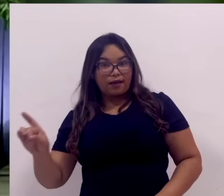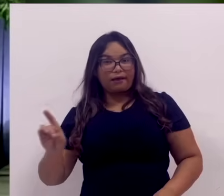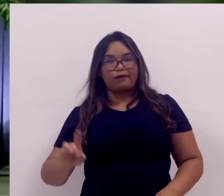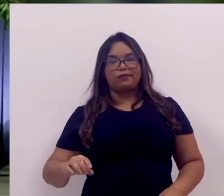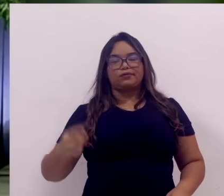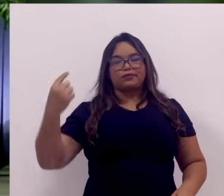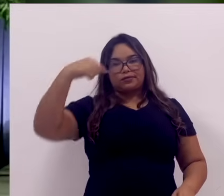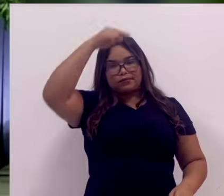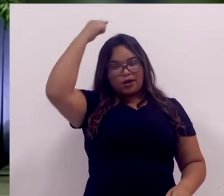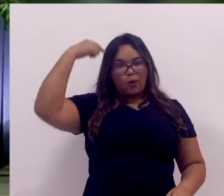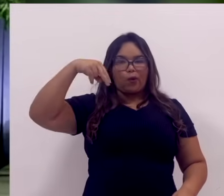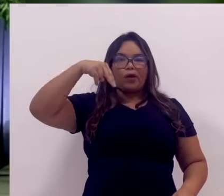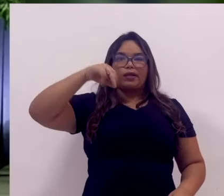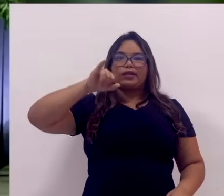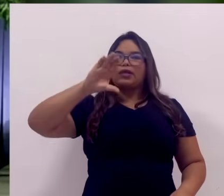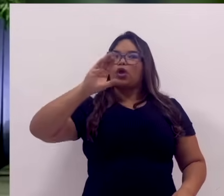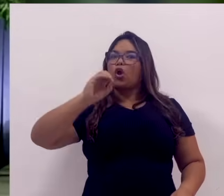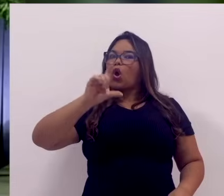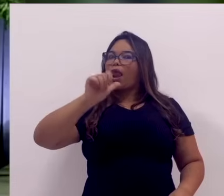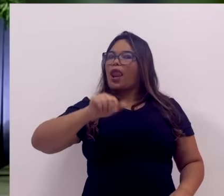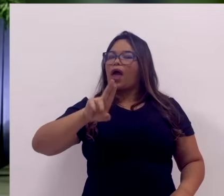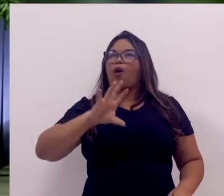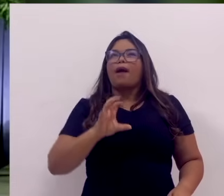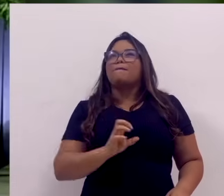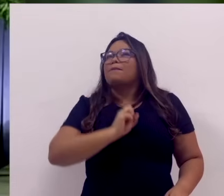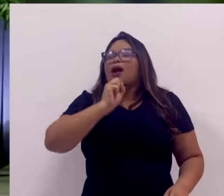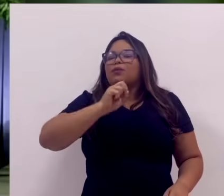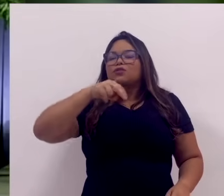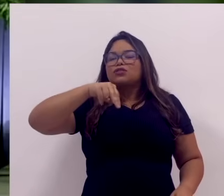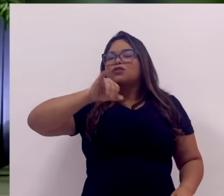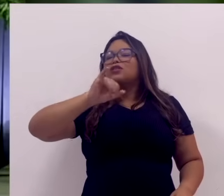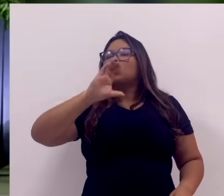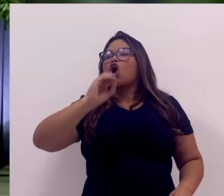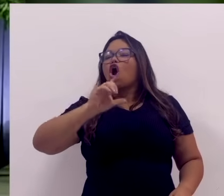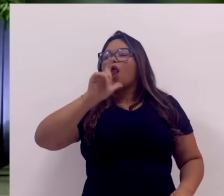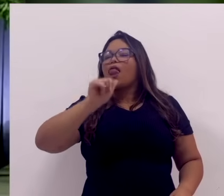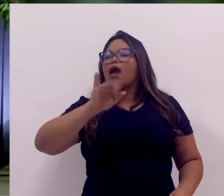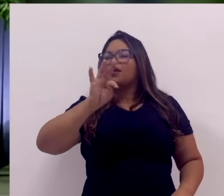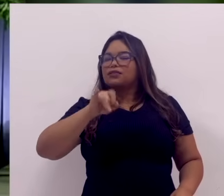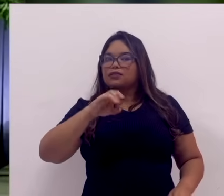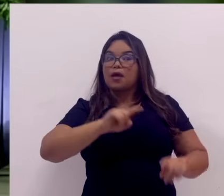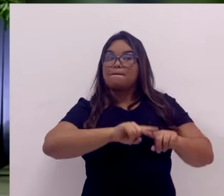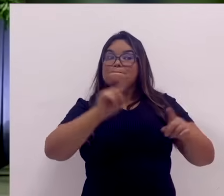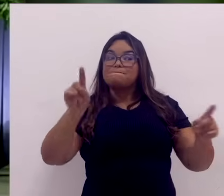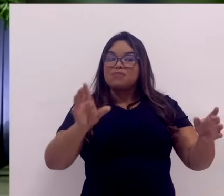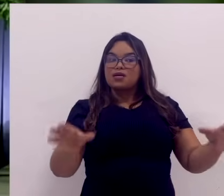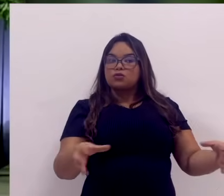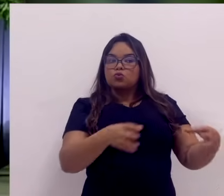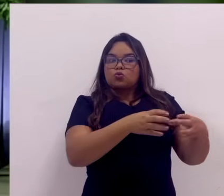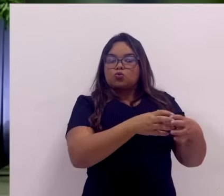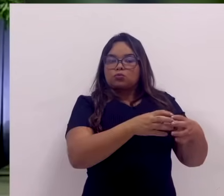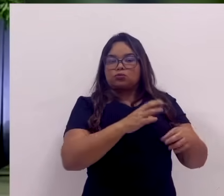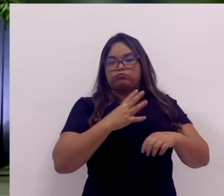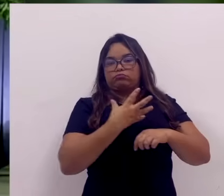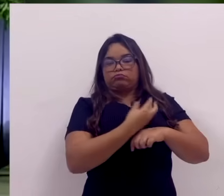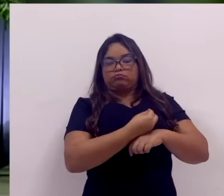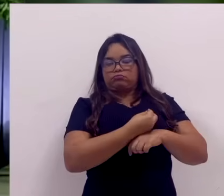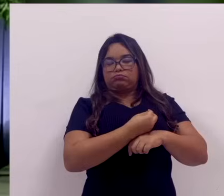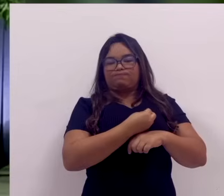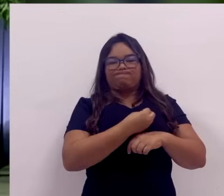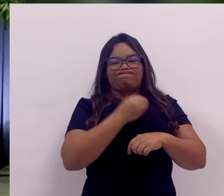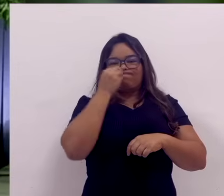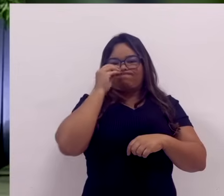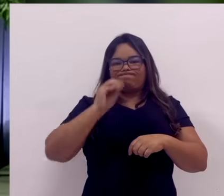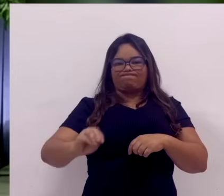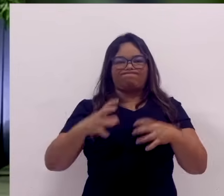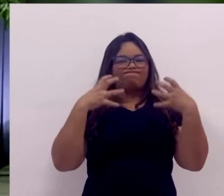Nicolau. E amamos os nicolaítas. Mas a igreja primitiva os odiava. Não odiavam os indivíduos, mas o